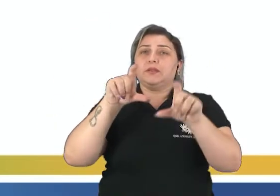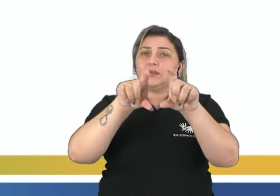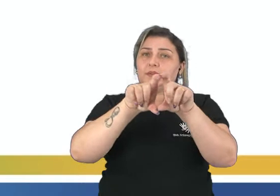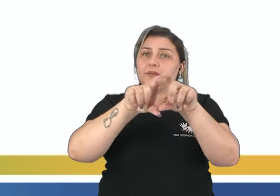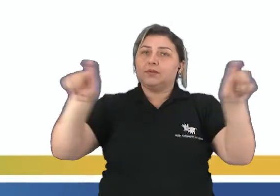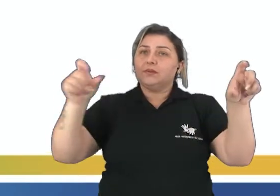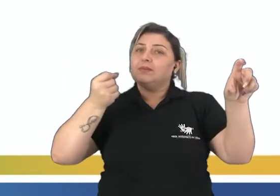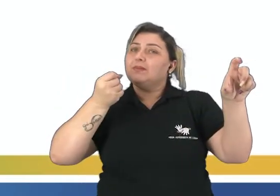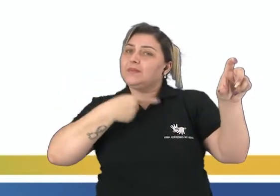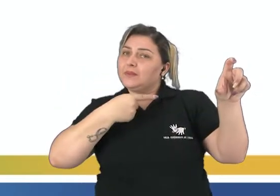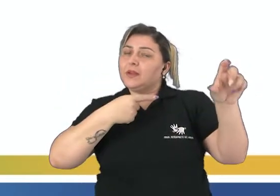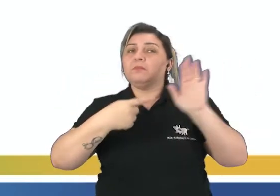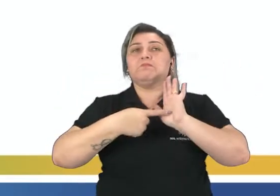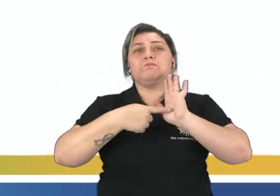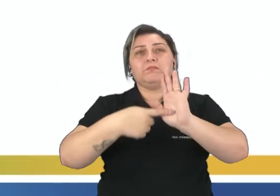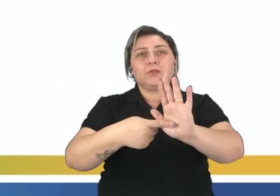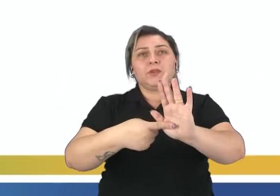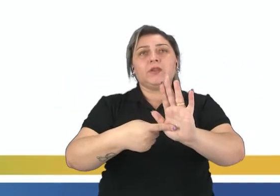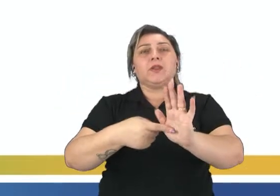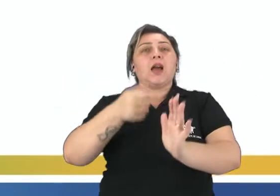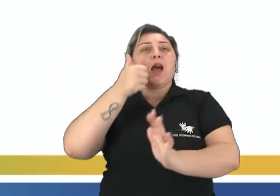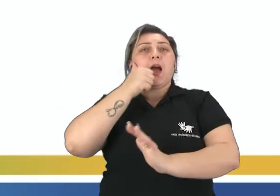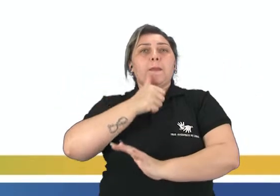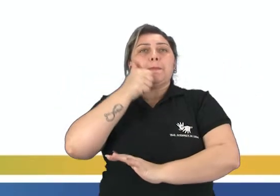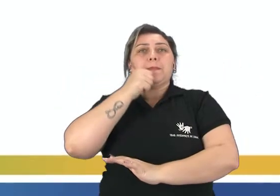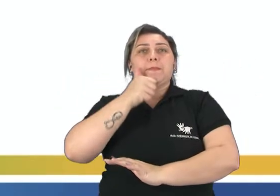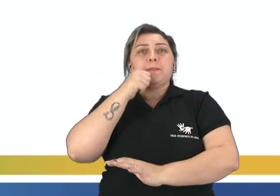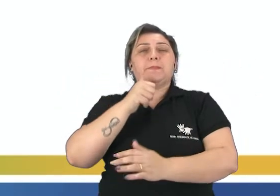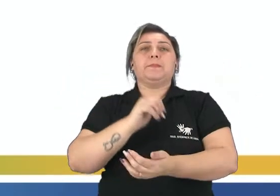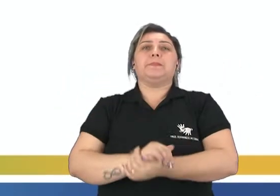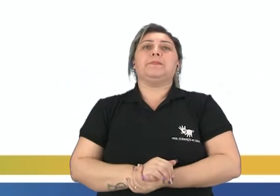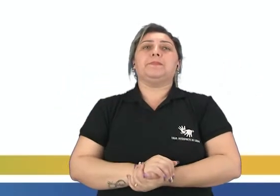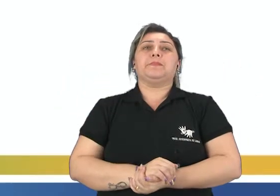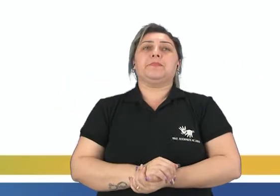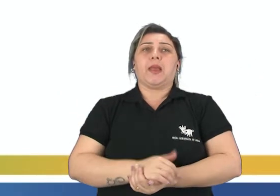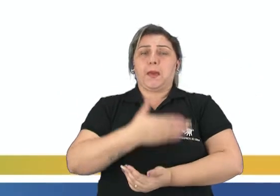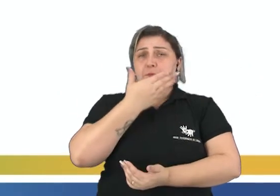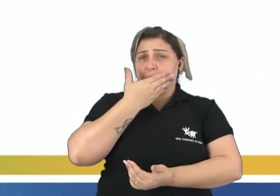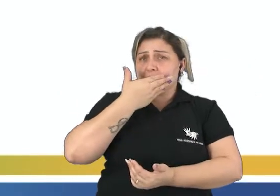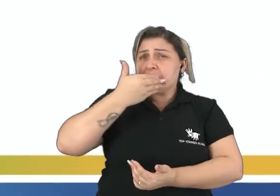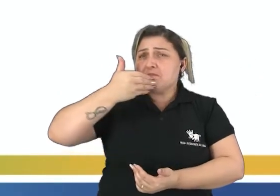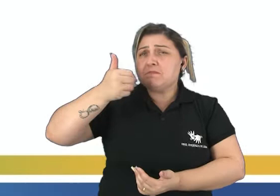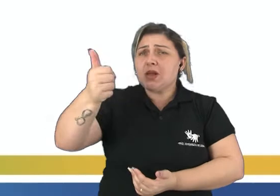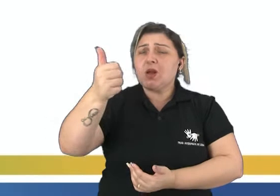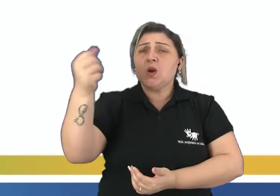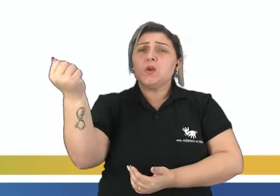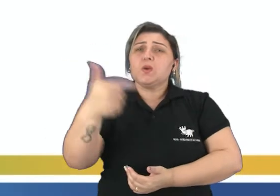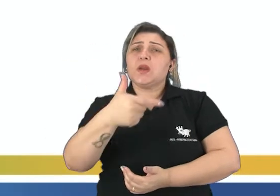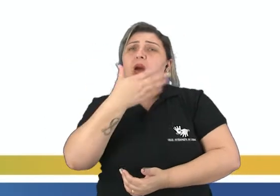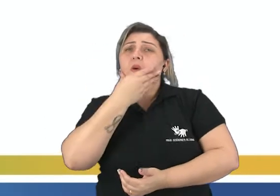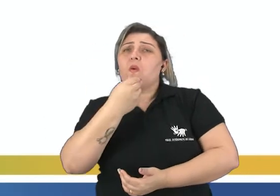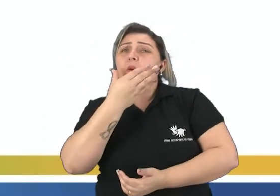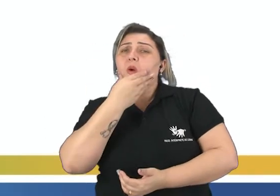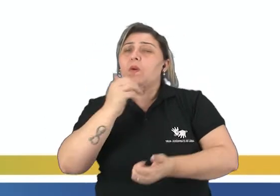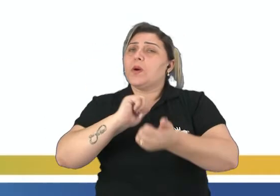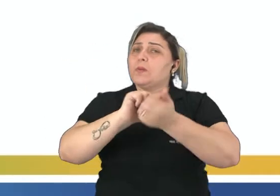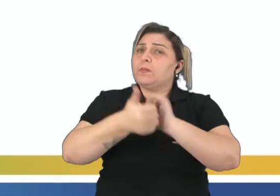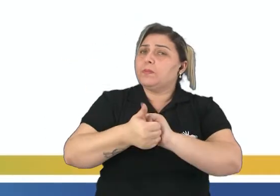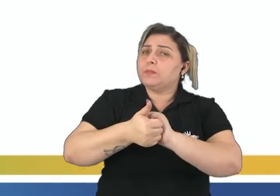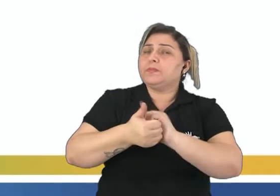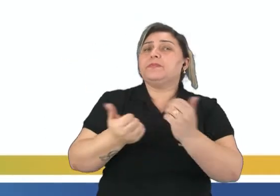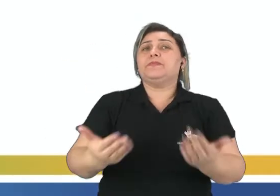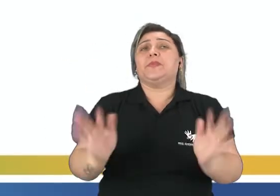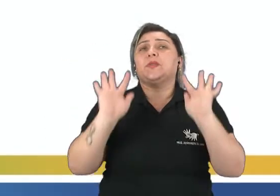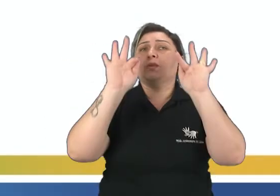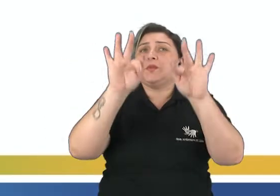chargezinha, né? Mostrando que a menina ela está sendo melhor, está se desenvolvendo melhor no esporte do que o menino, né?